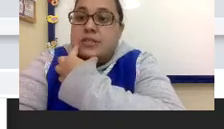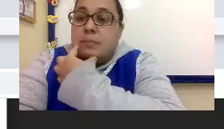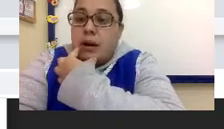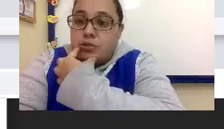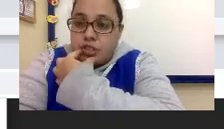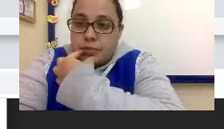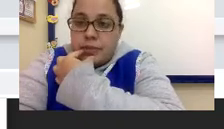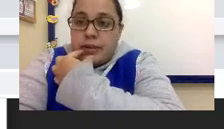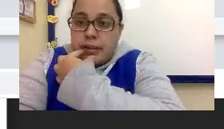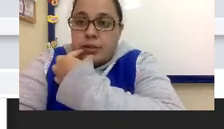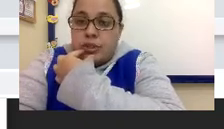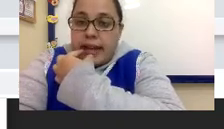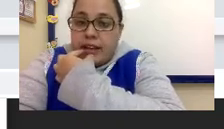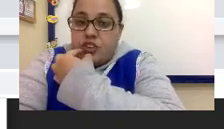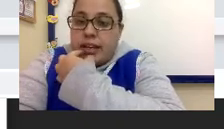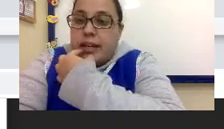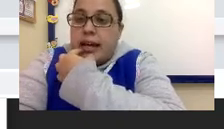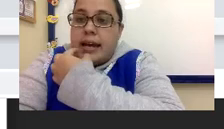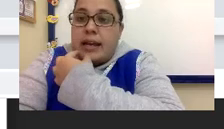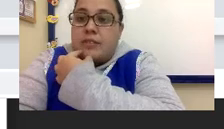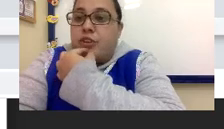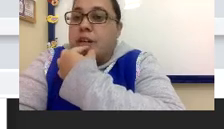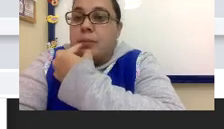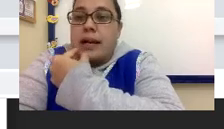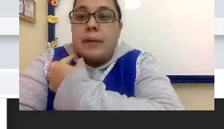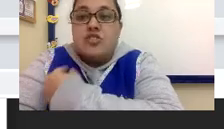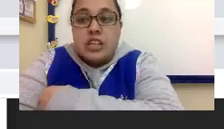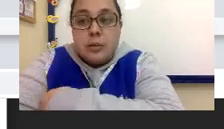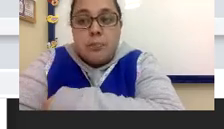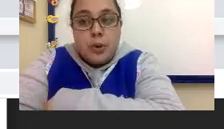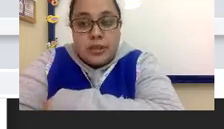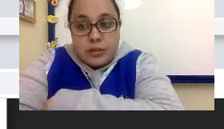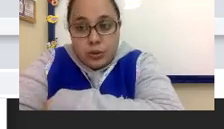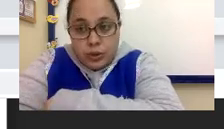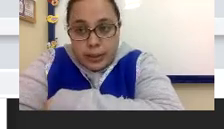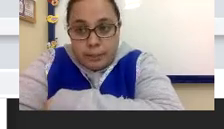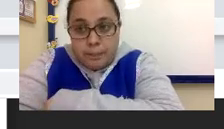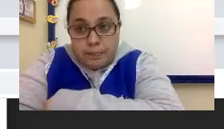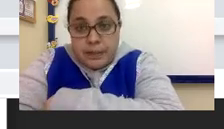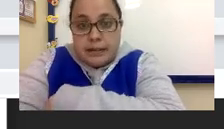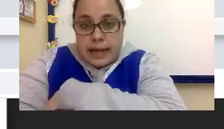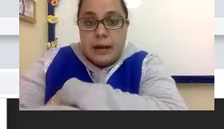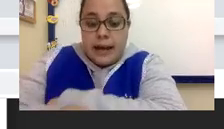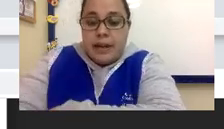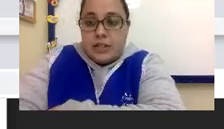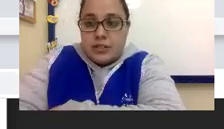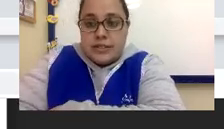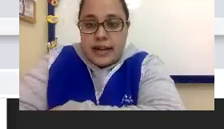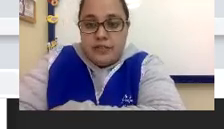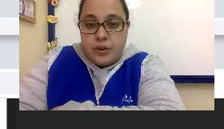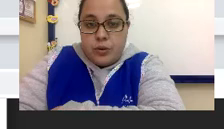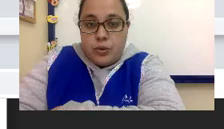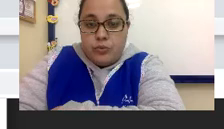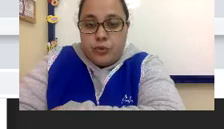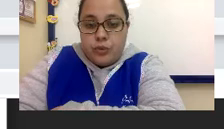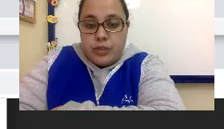endurece o esmalte, né, do dente aí, formando uma camadinha protetora, tá? É para isso que